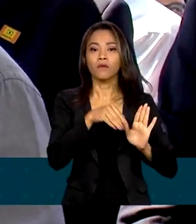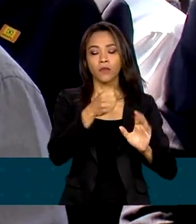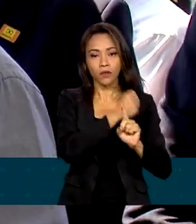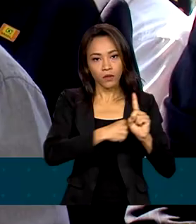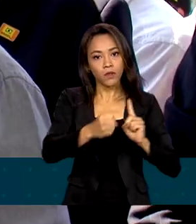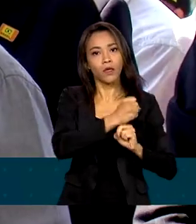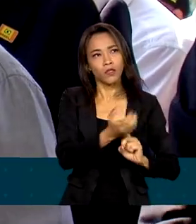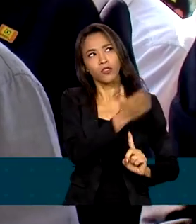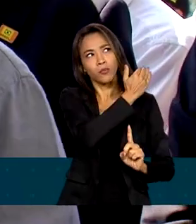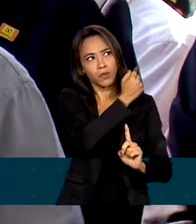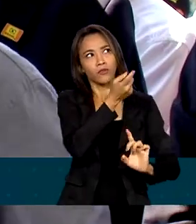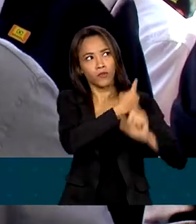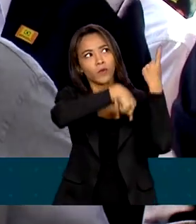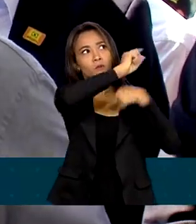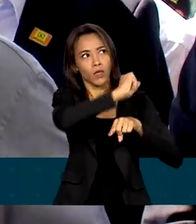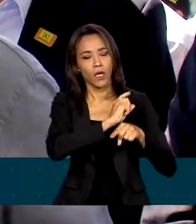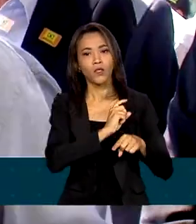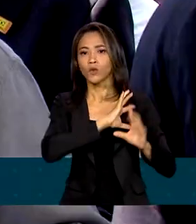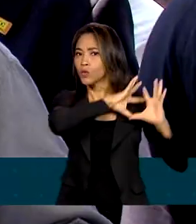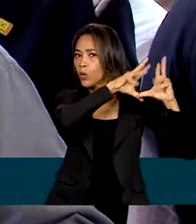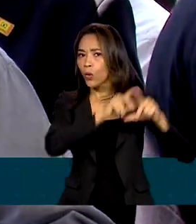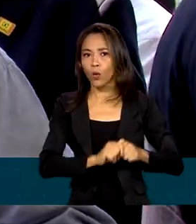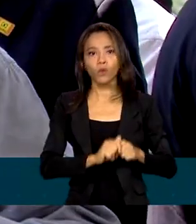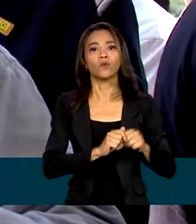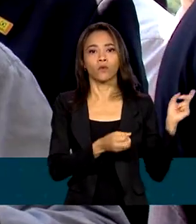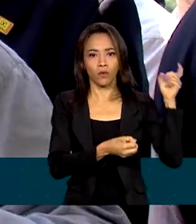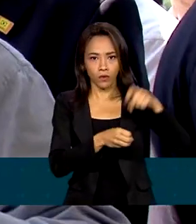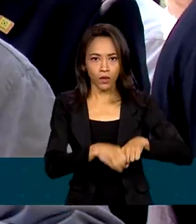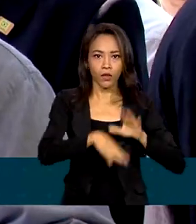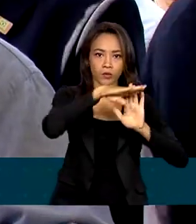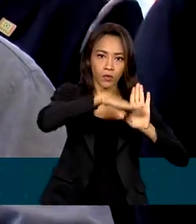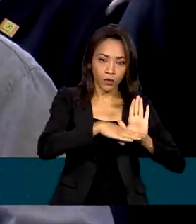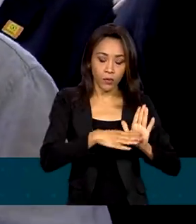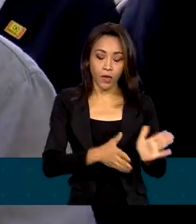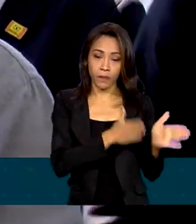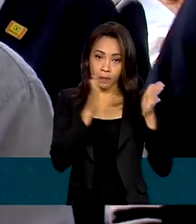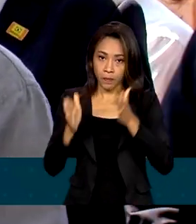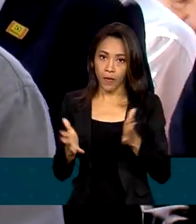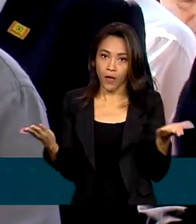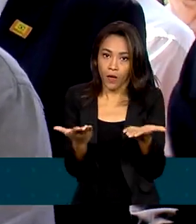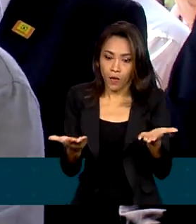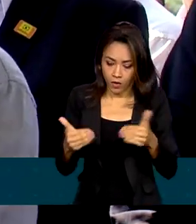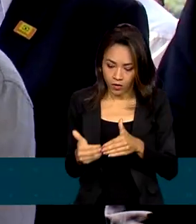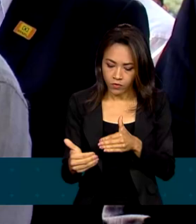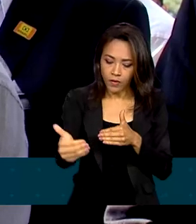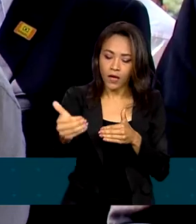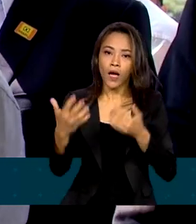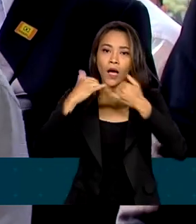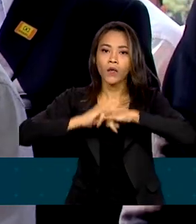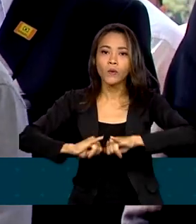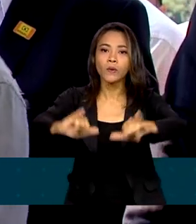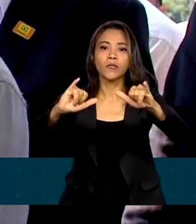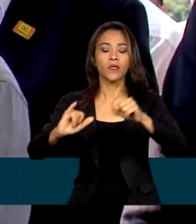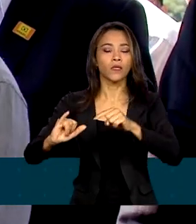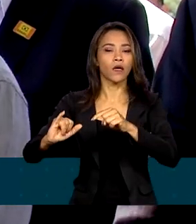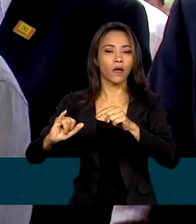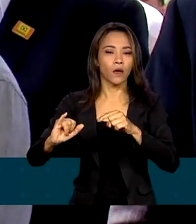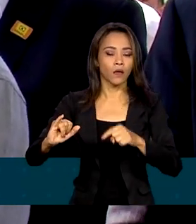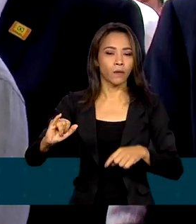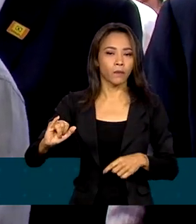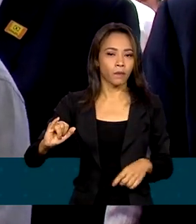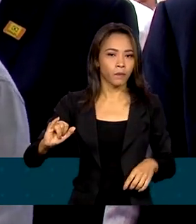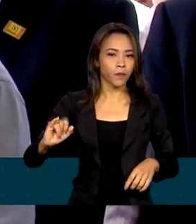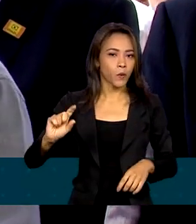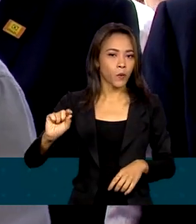meu período de governo, todos os programas. Agora, quando a gente for anunciar os próximos, o